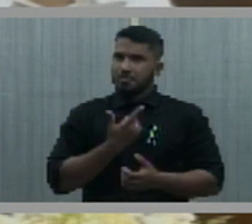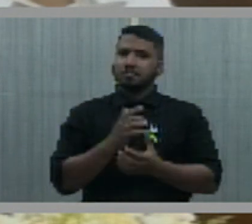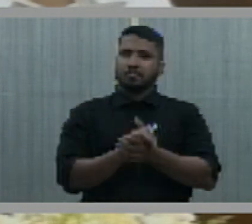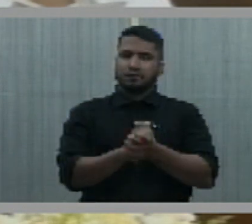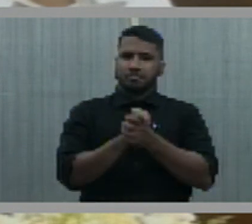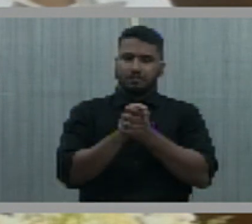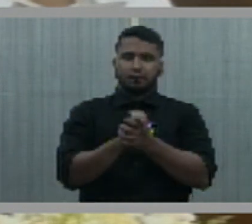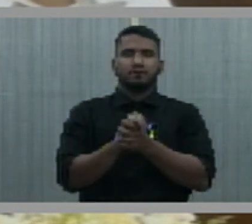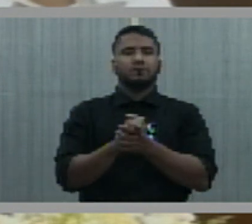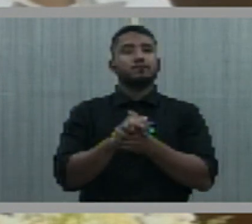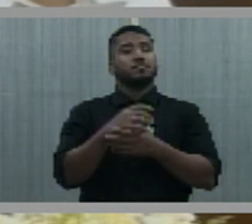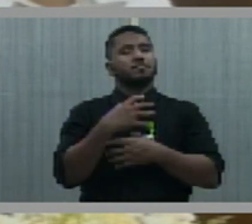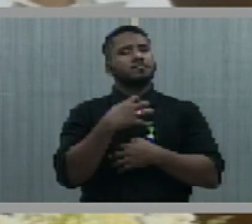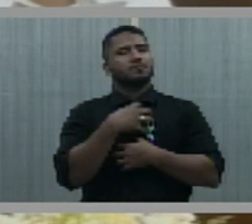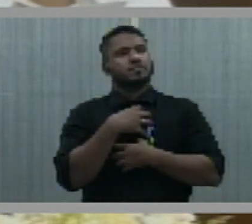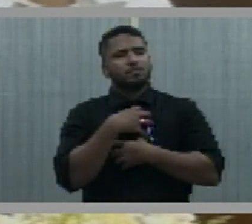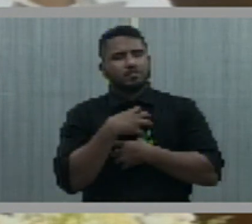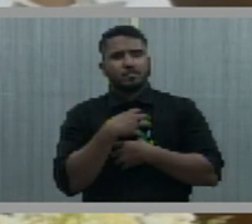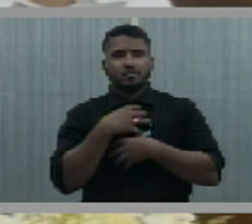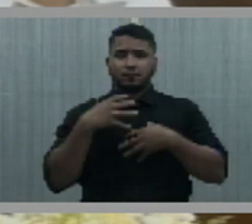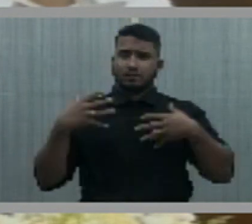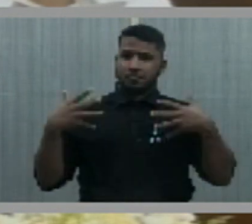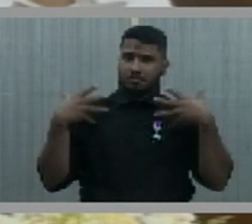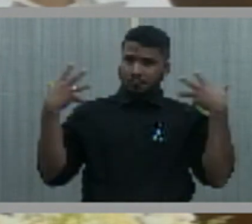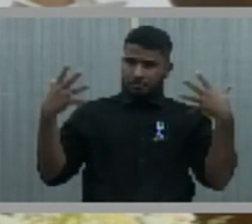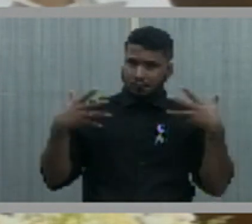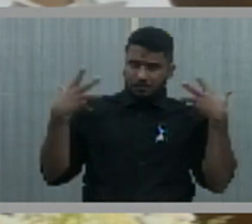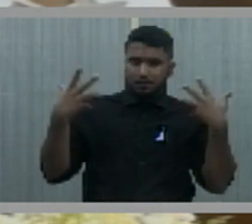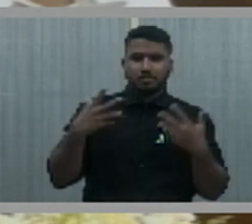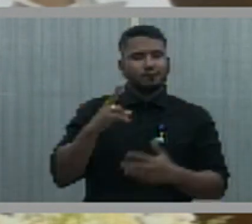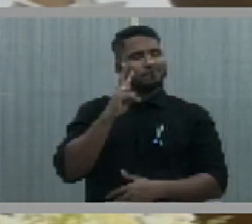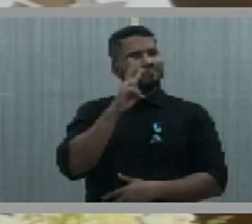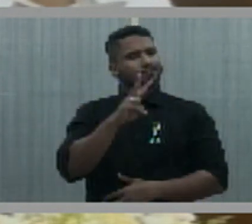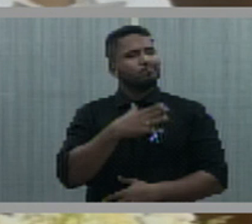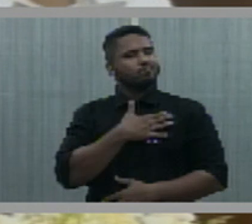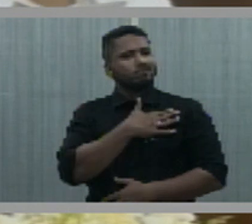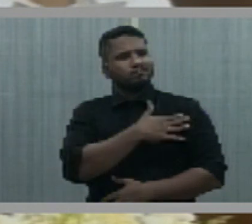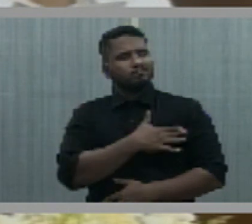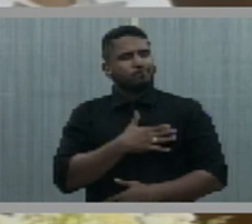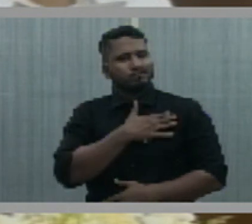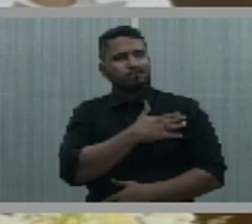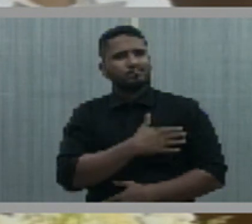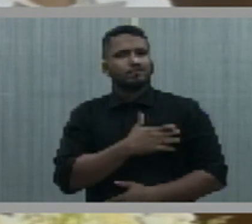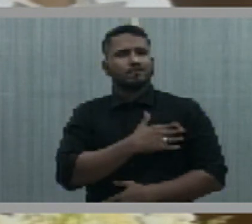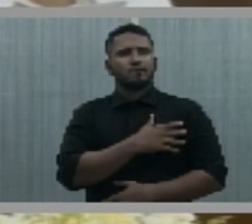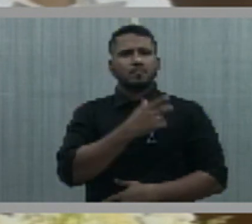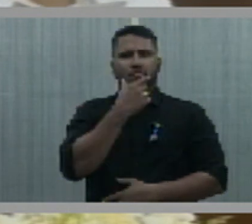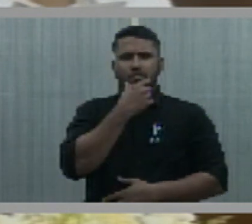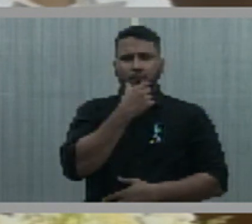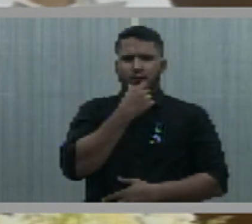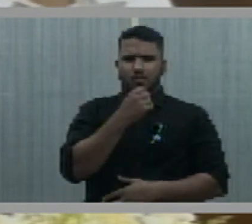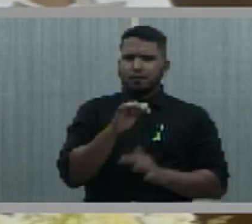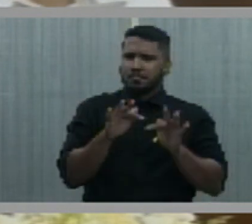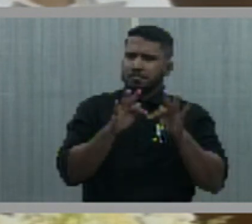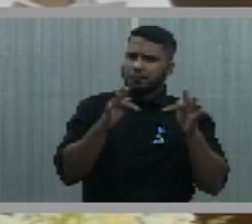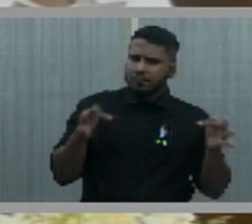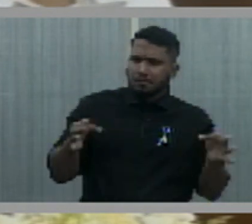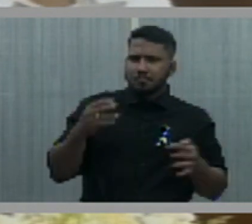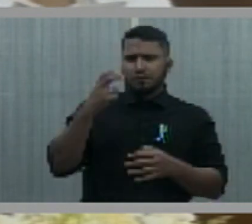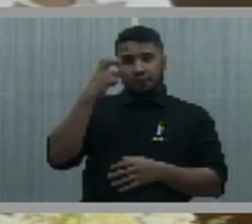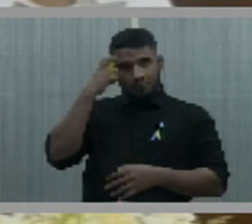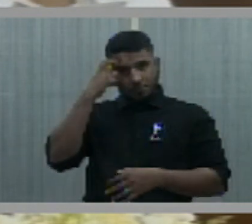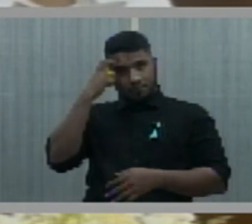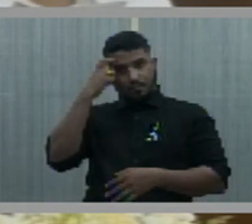e sentimentos de alegria, de admiração, por suas simplicidades, inteligências